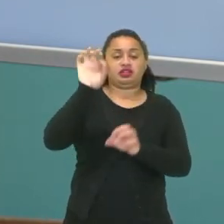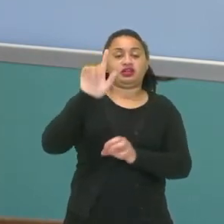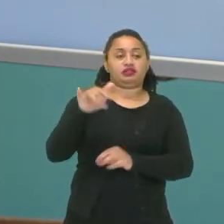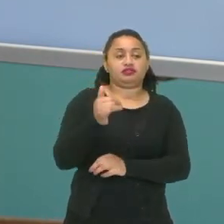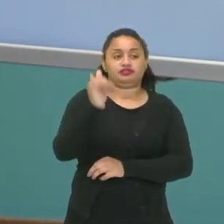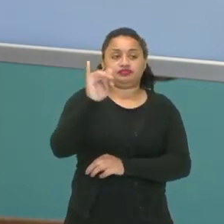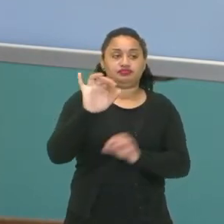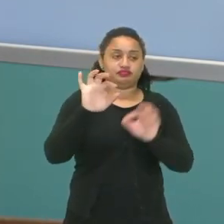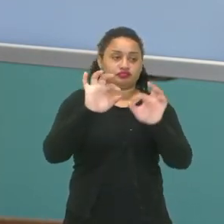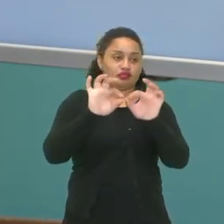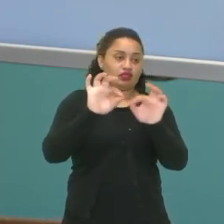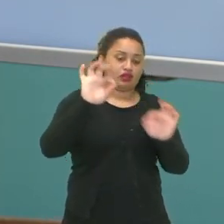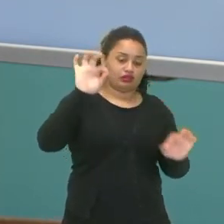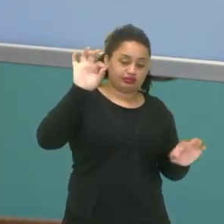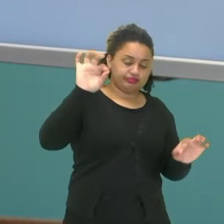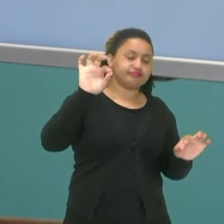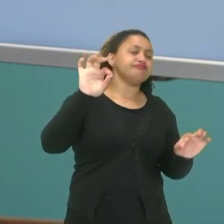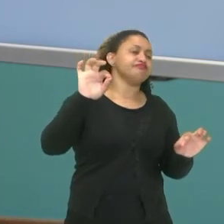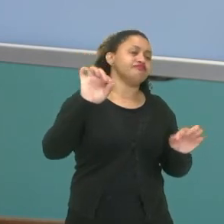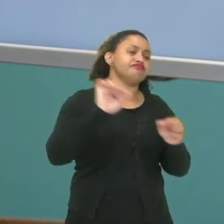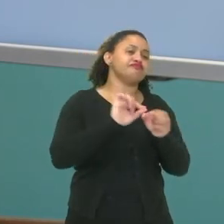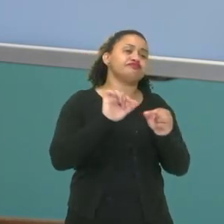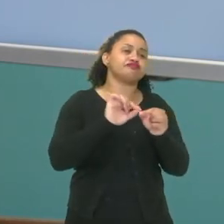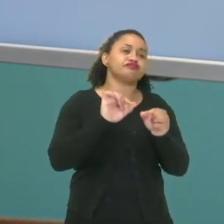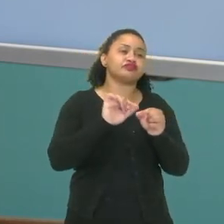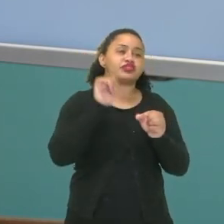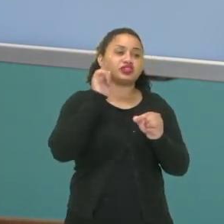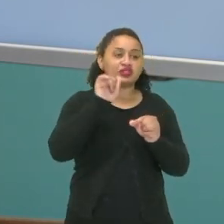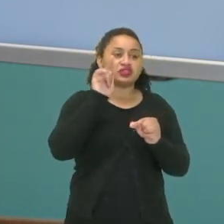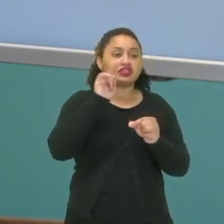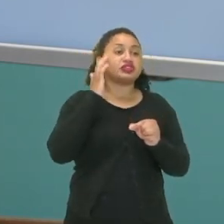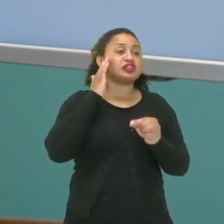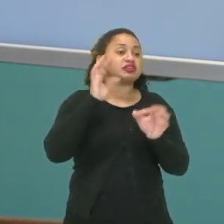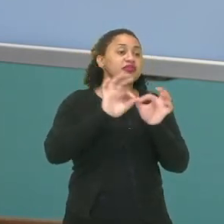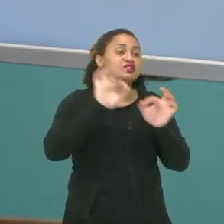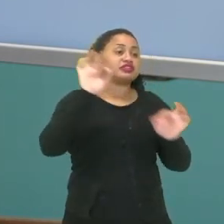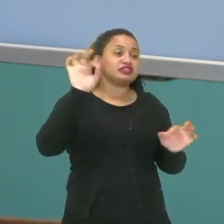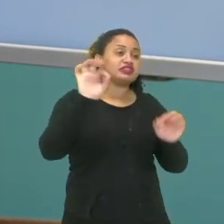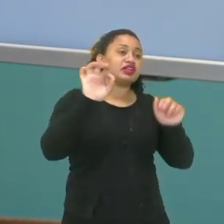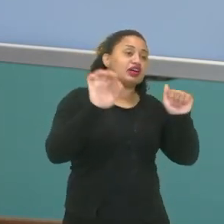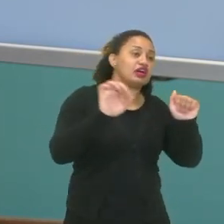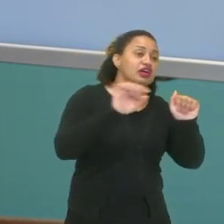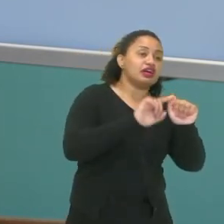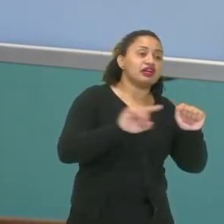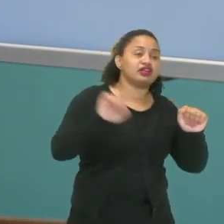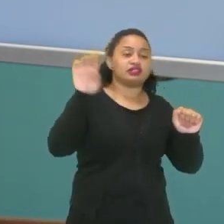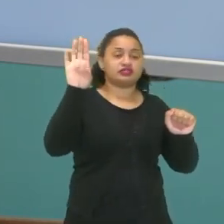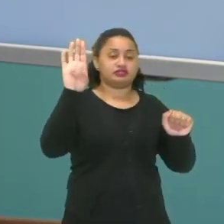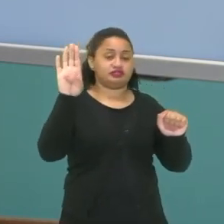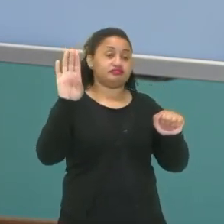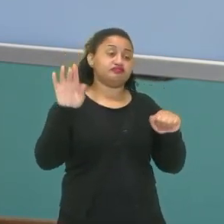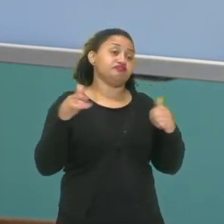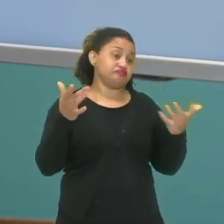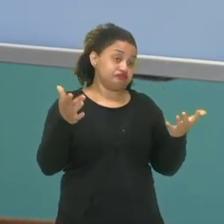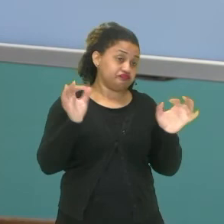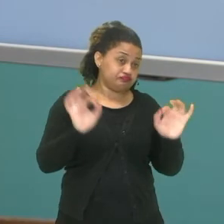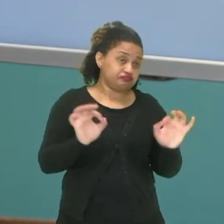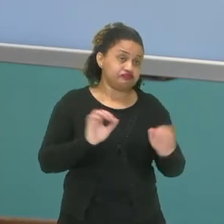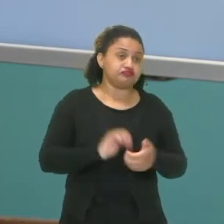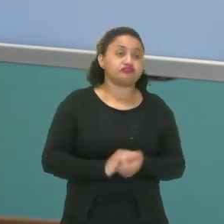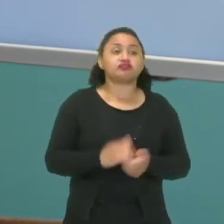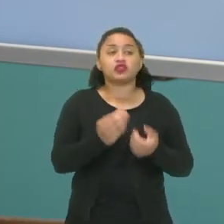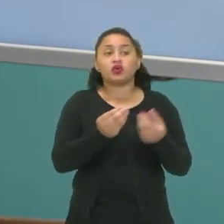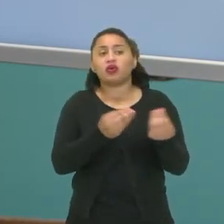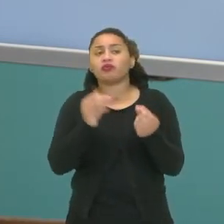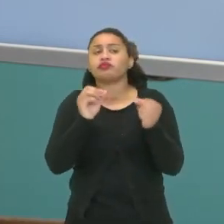eu aplicando Pitágoras, eu vou achar qual é essa distância do A até o B. Tranquilo? Então, como é que vai